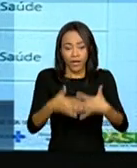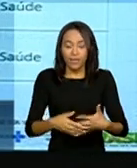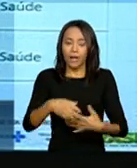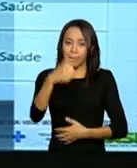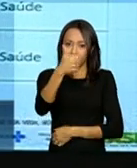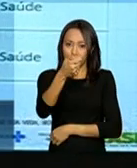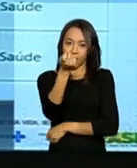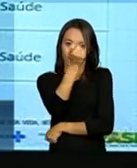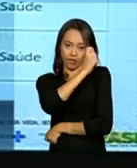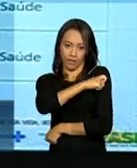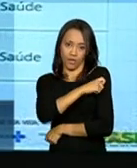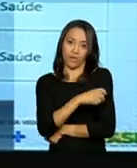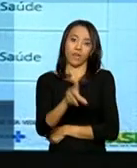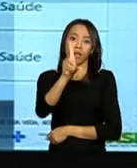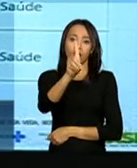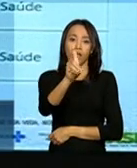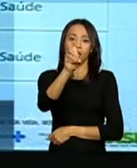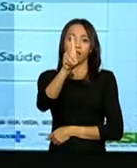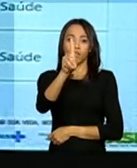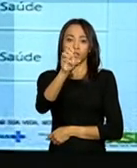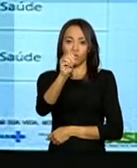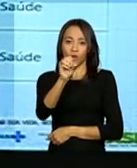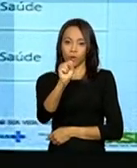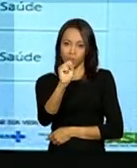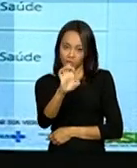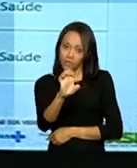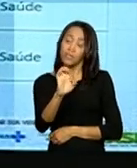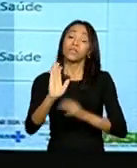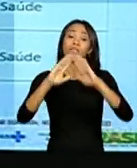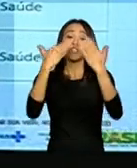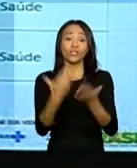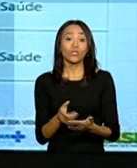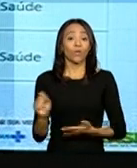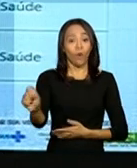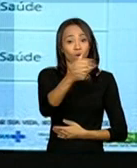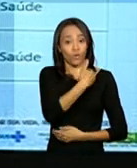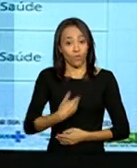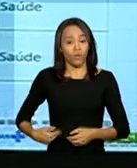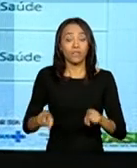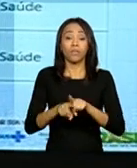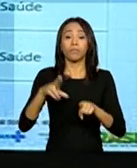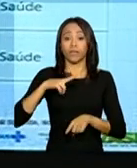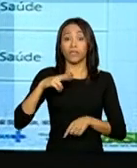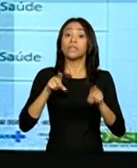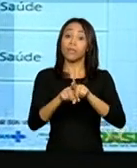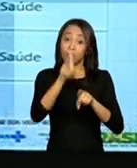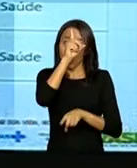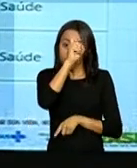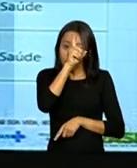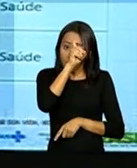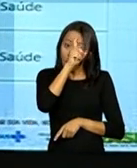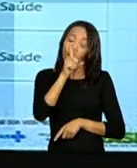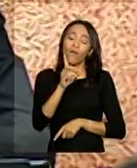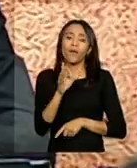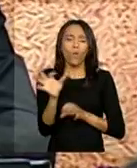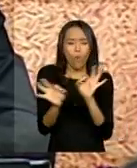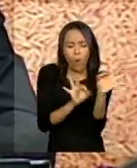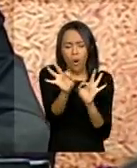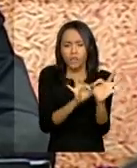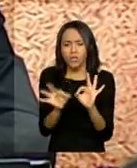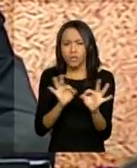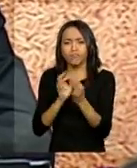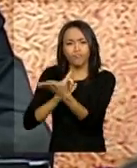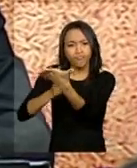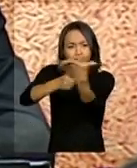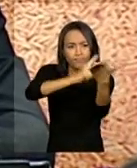será feita eh nas escolas públicas e privadas e nas unidades de saúde essa definição e organização será feita localmente